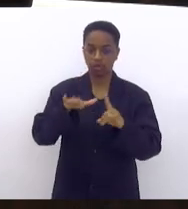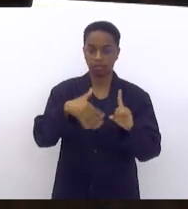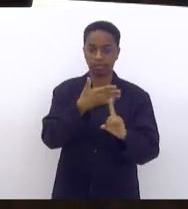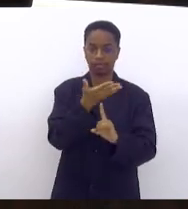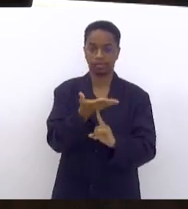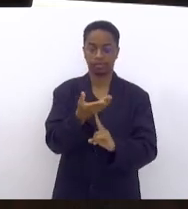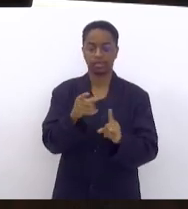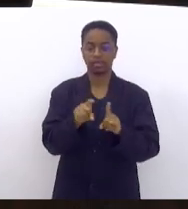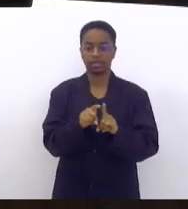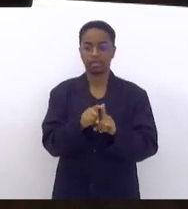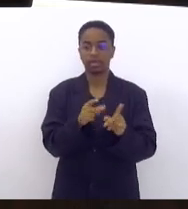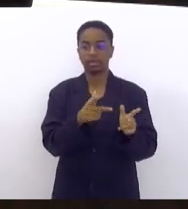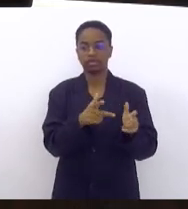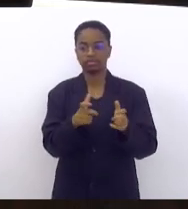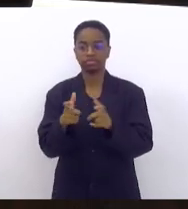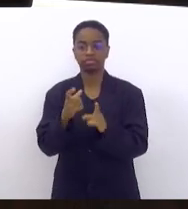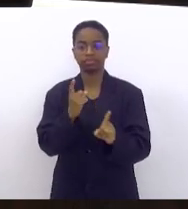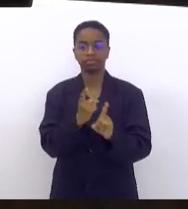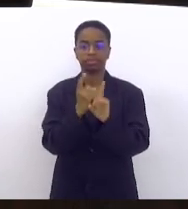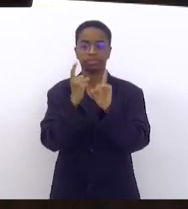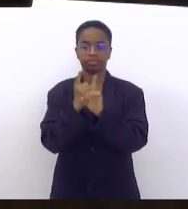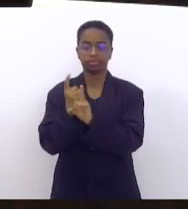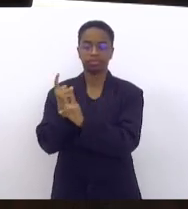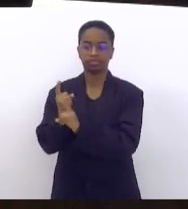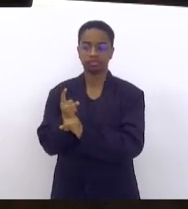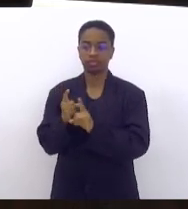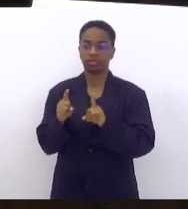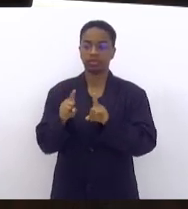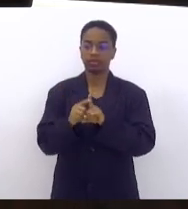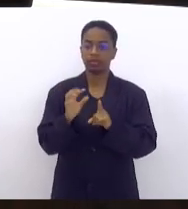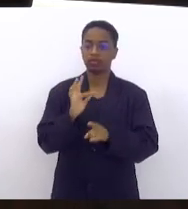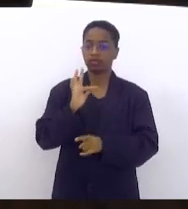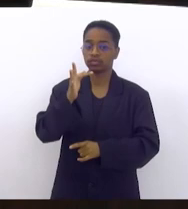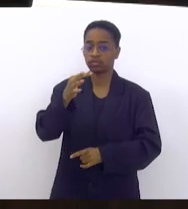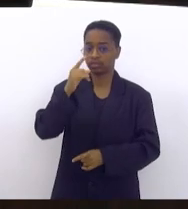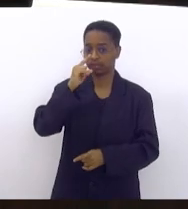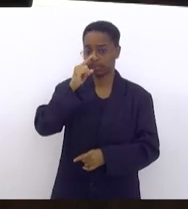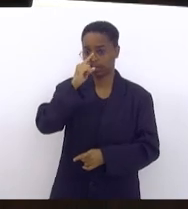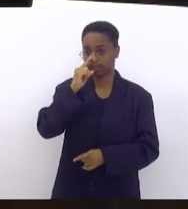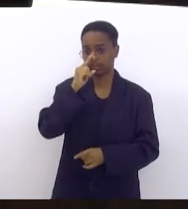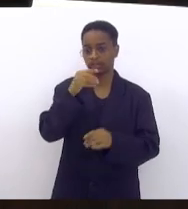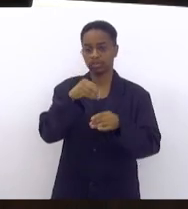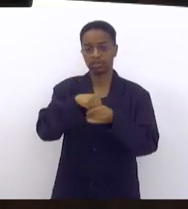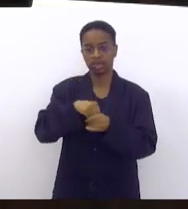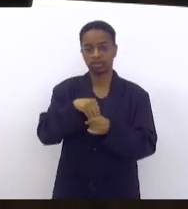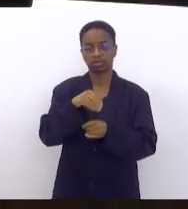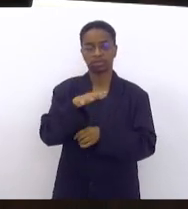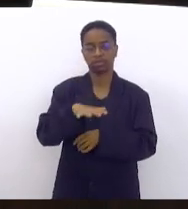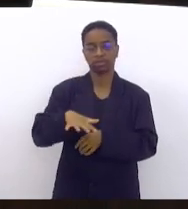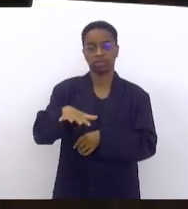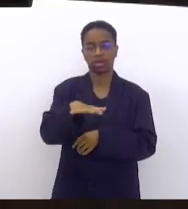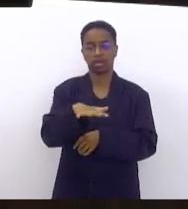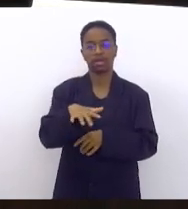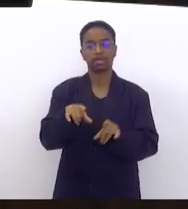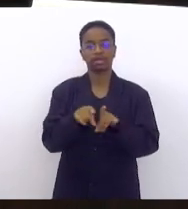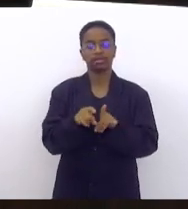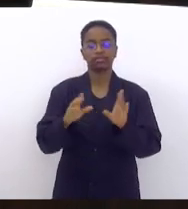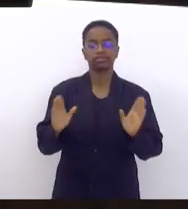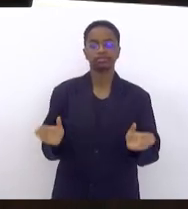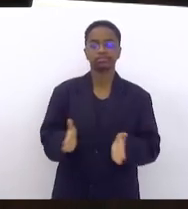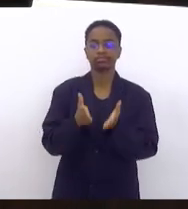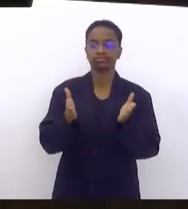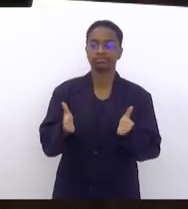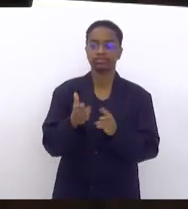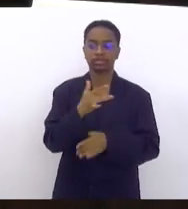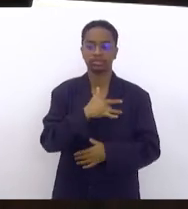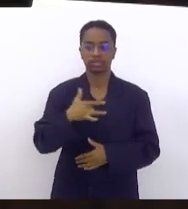Identificar, eliminar futuros fatores de risco dentro do território, né, para promover saúde para a